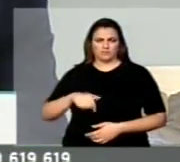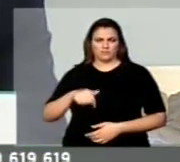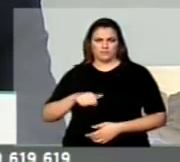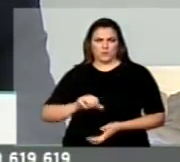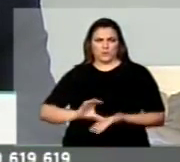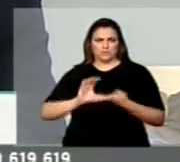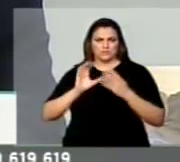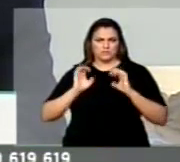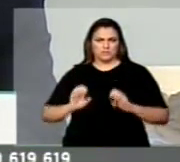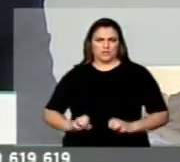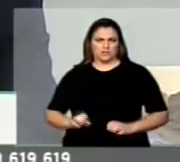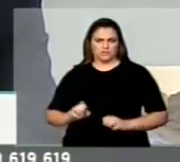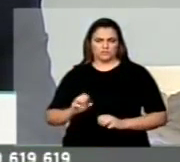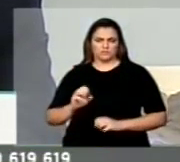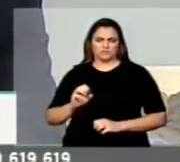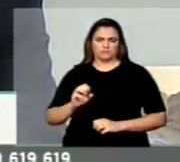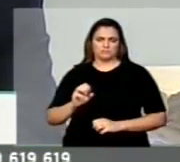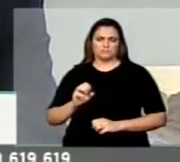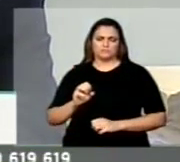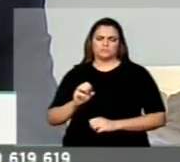em outubro de 2015.